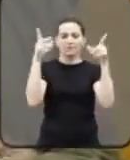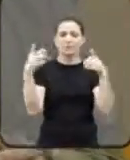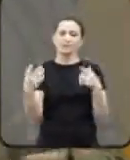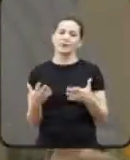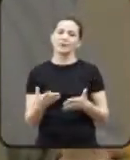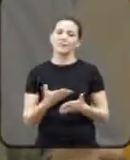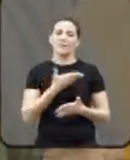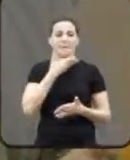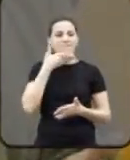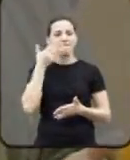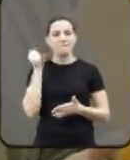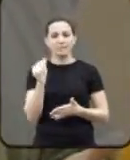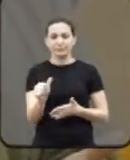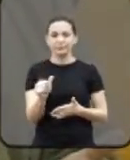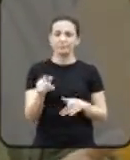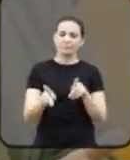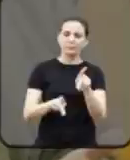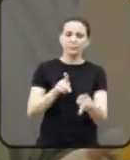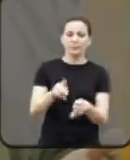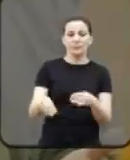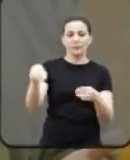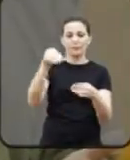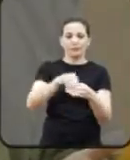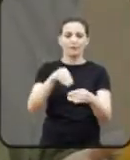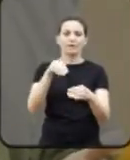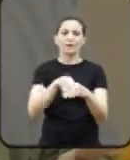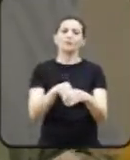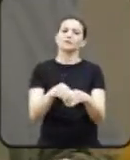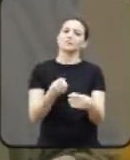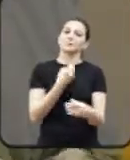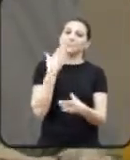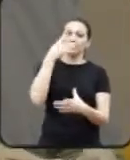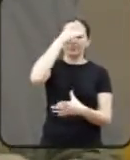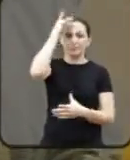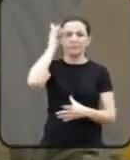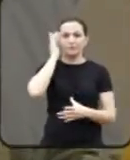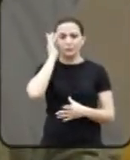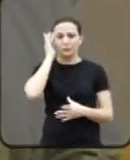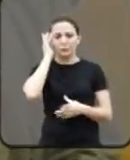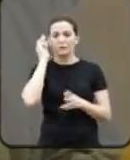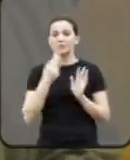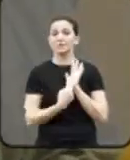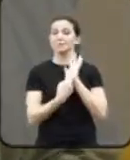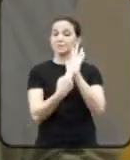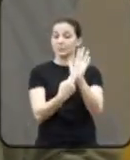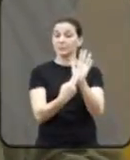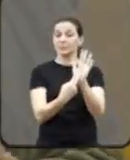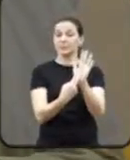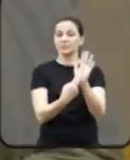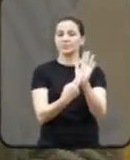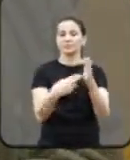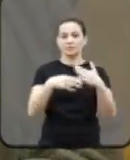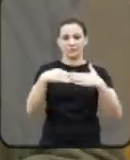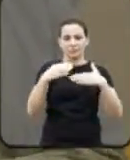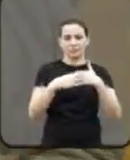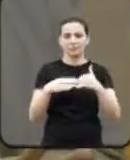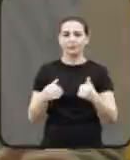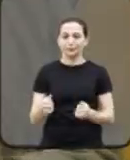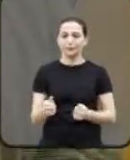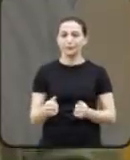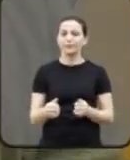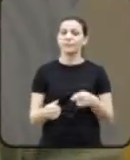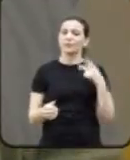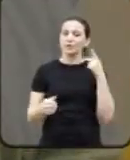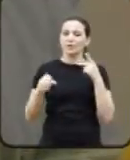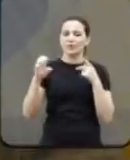que clarear e facilitar que o povo, inclusive, possa eleger boas pessoas lá, para todos